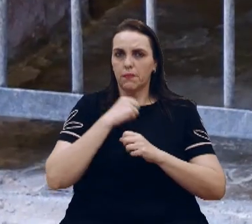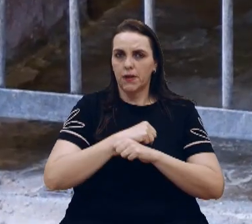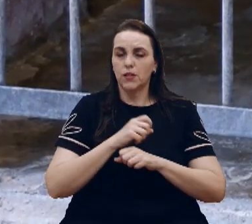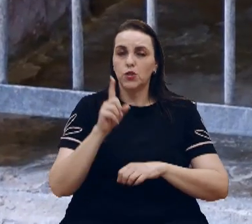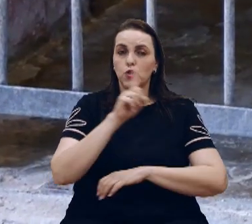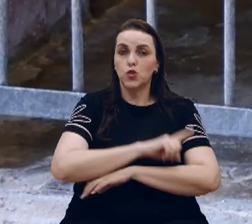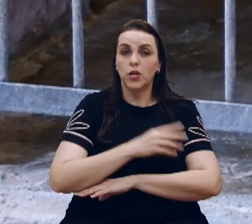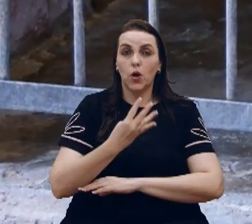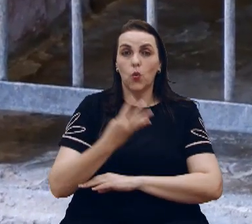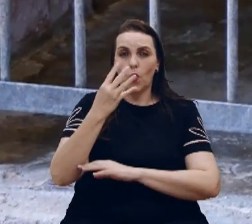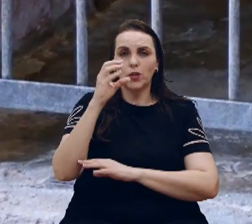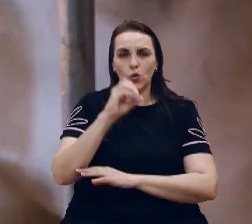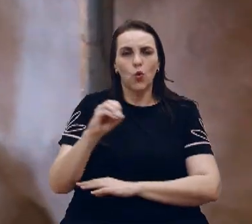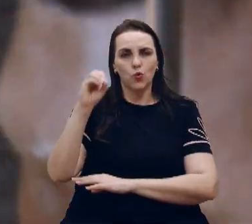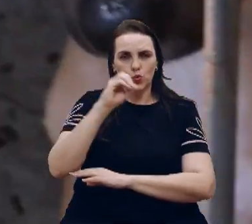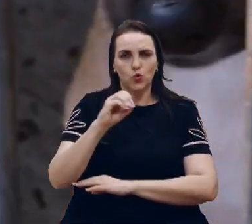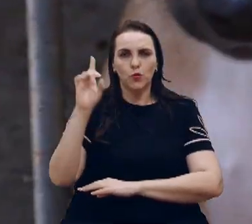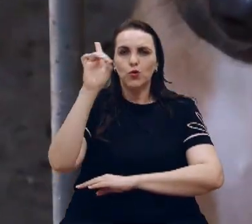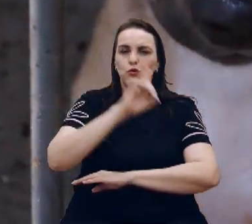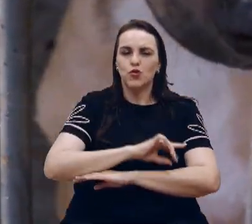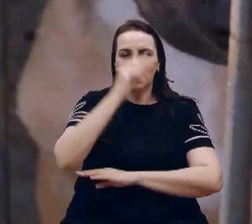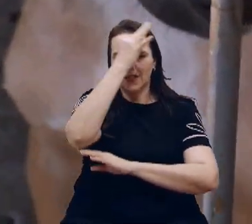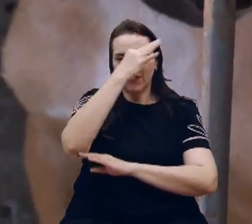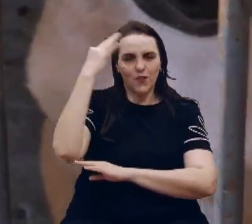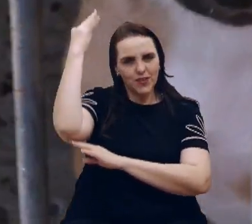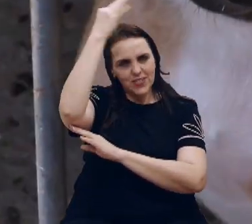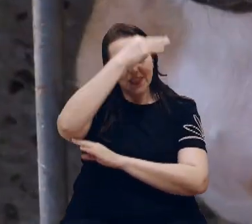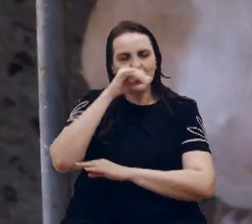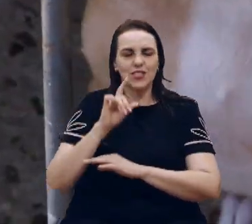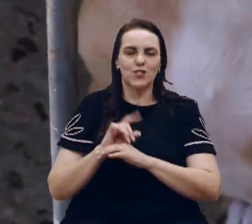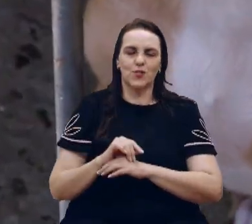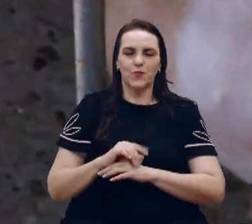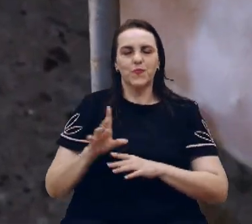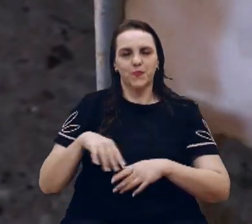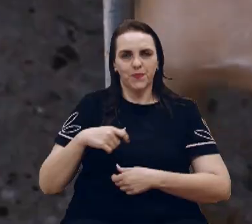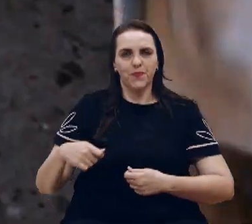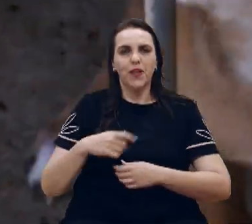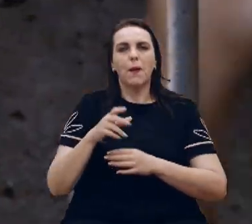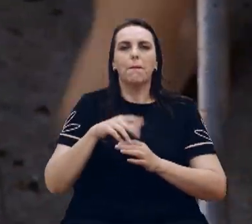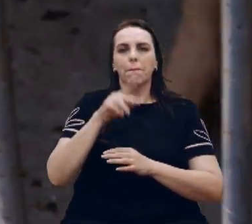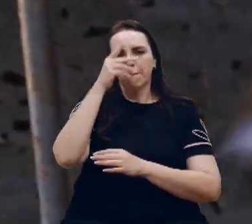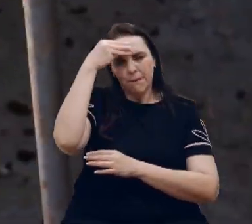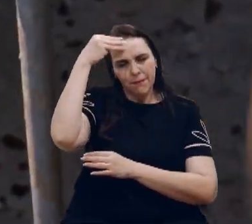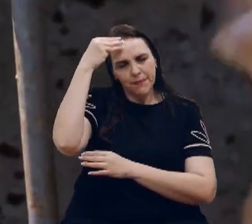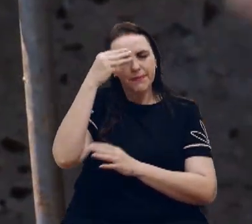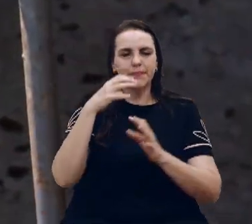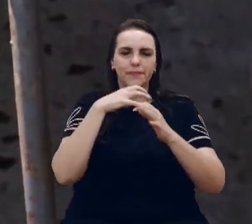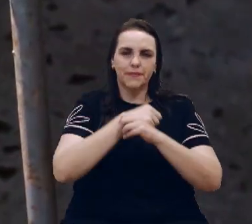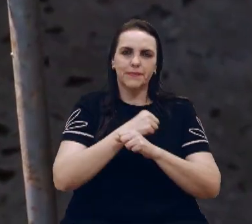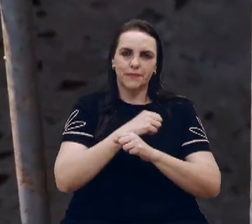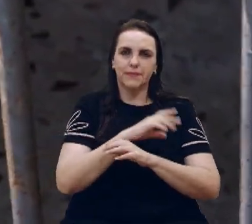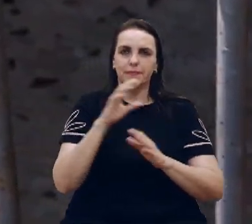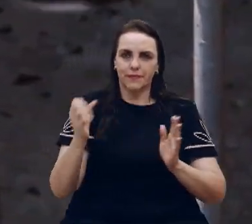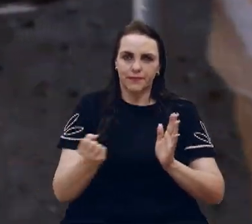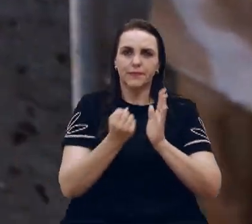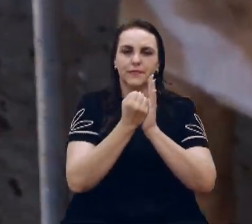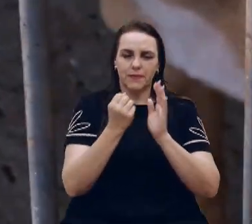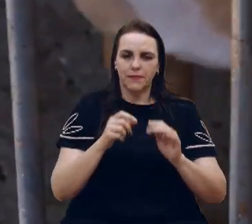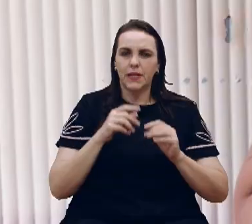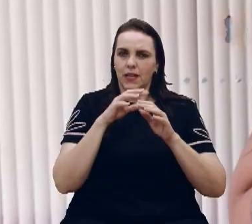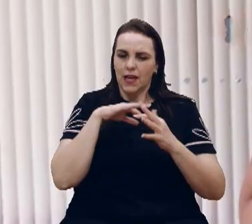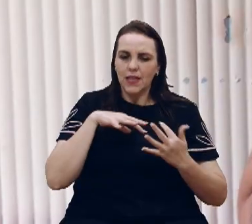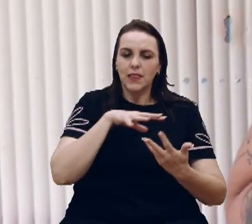de outubro coincide com o Dia de São Francisco de Assis, padroeiro dos animais e símbolo internacional de respeito à